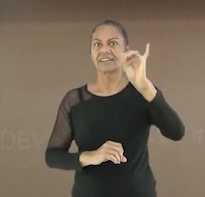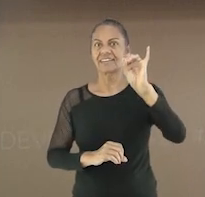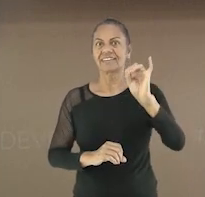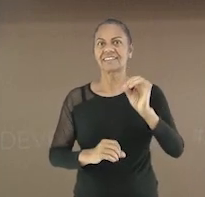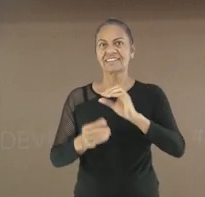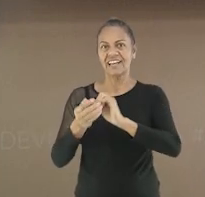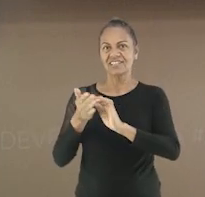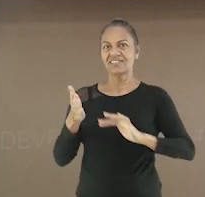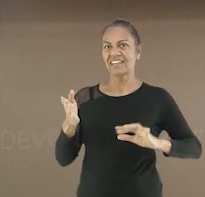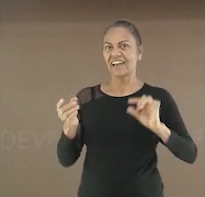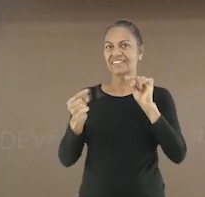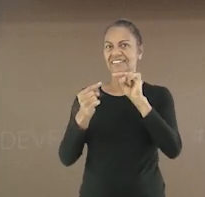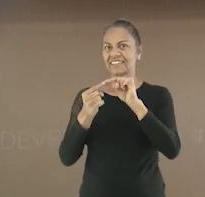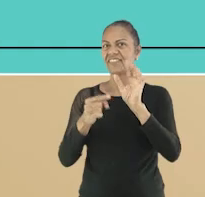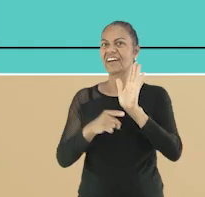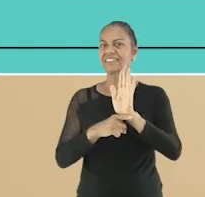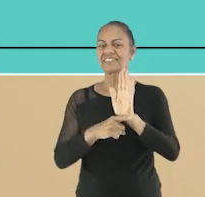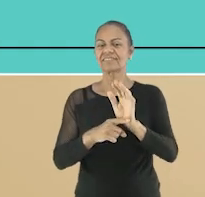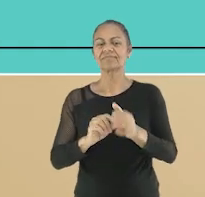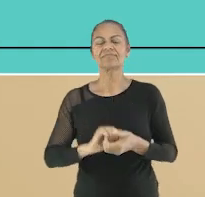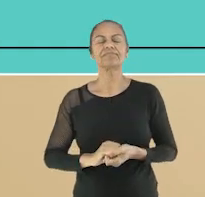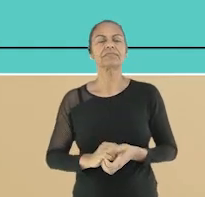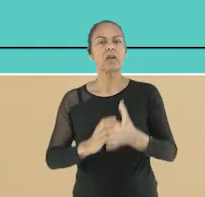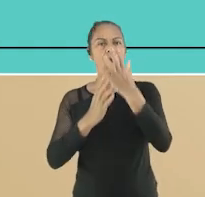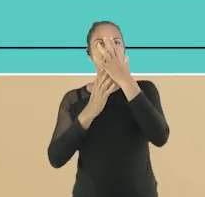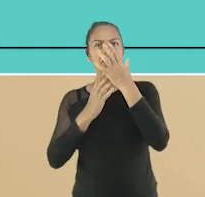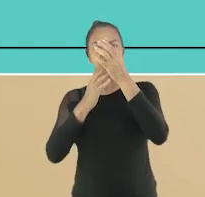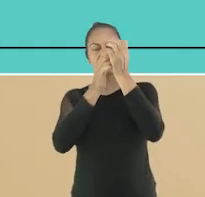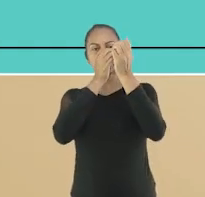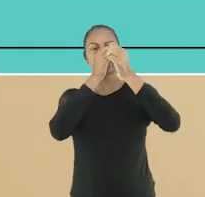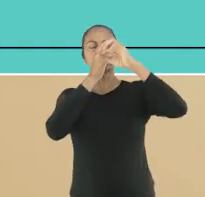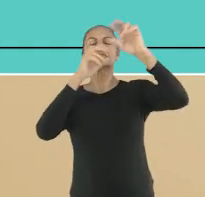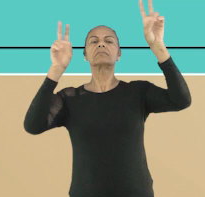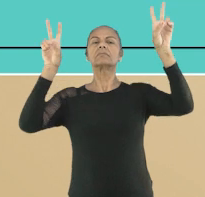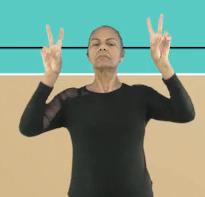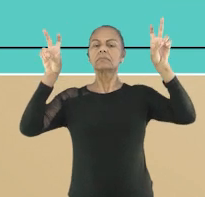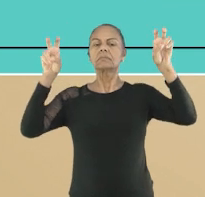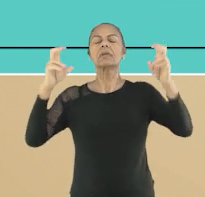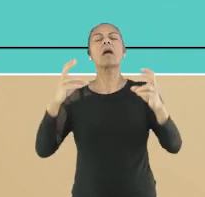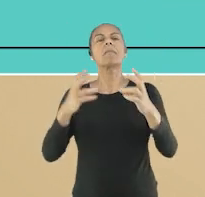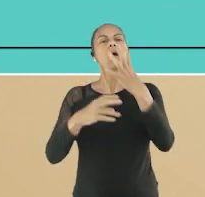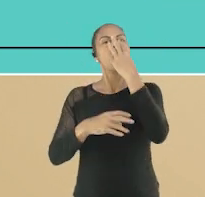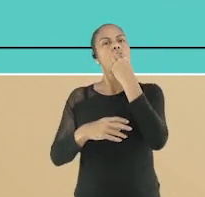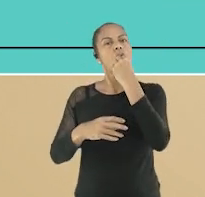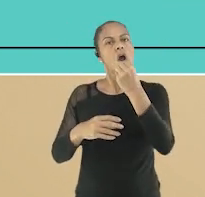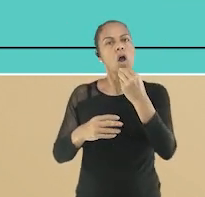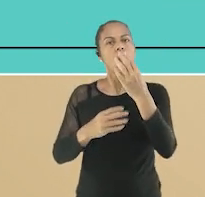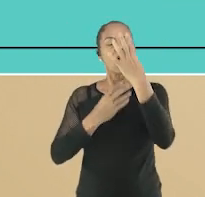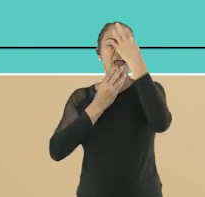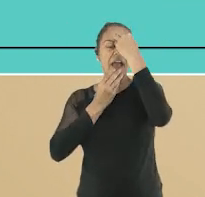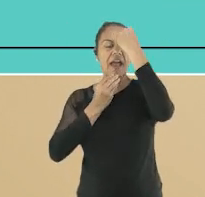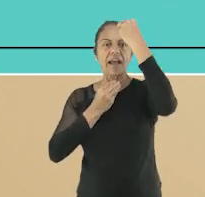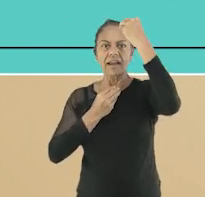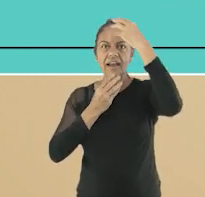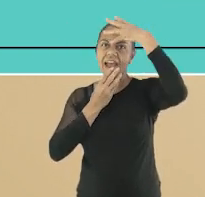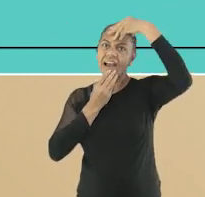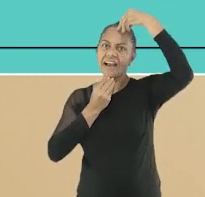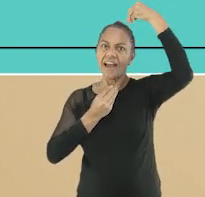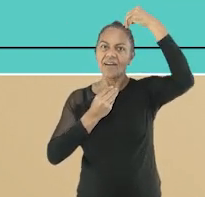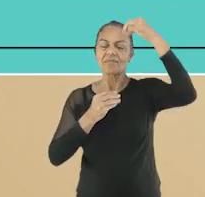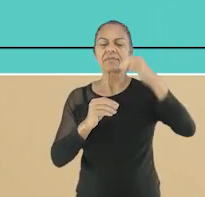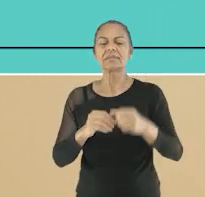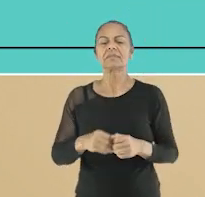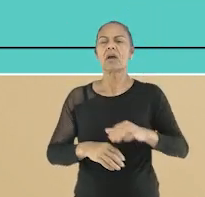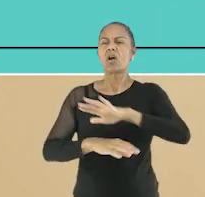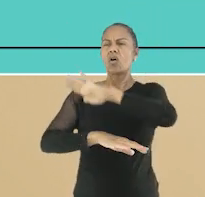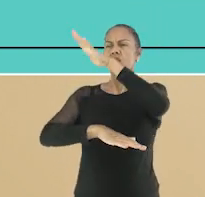também na hora de você fazer as atividades. Acompanhe aí. O Lobo e a Cabra. Um lobo viu uma cabra